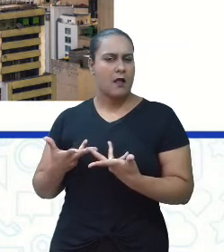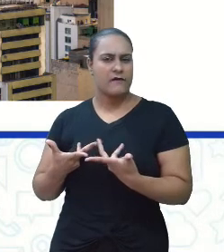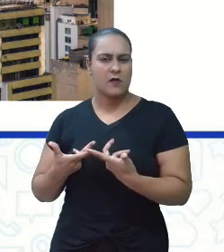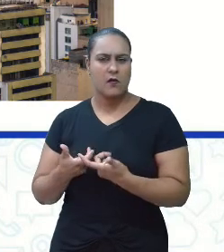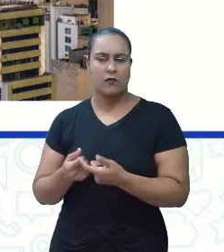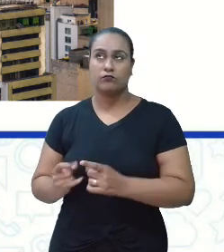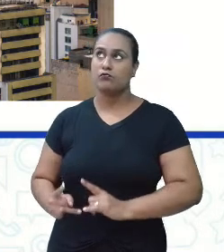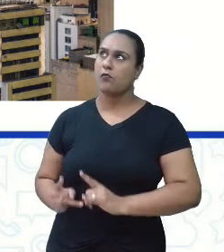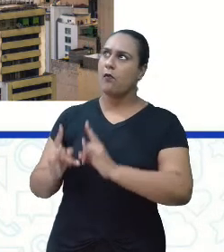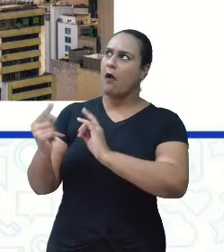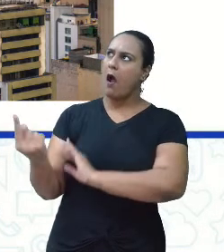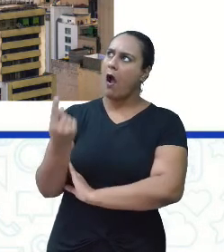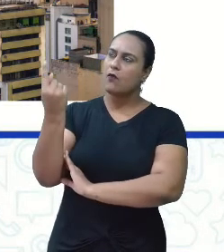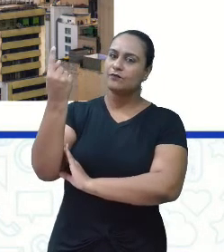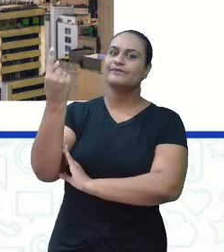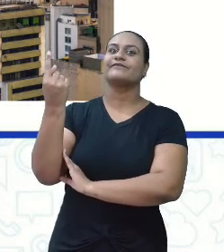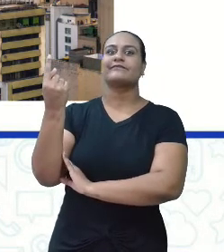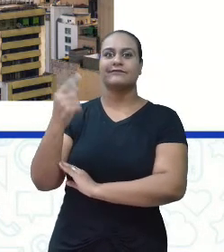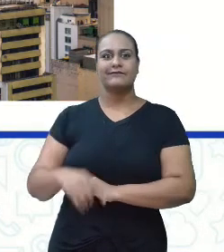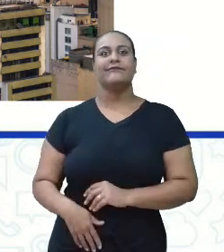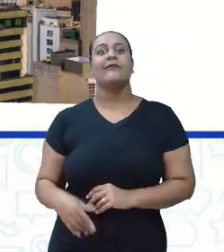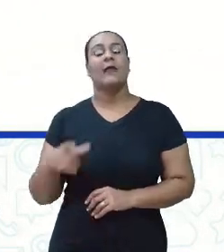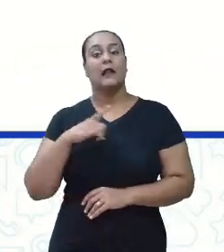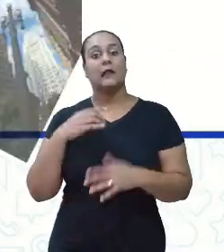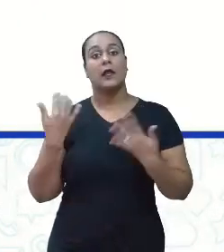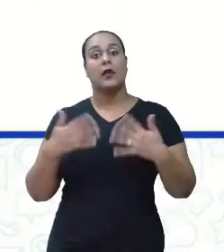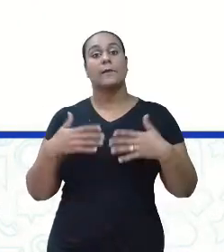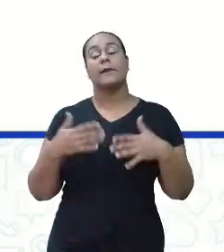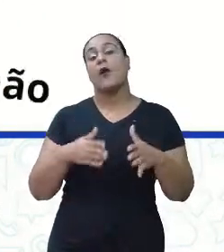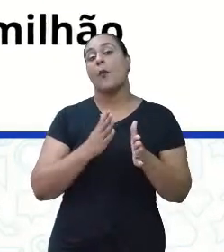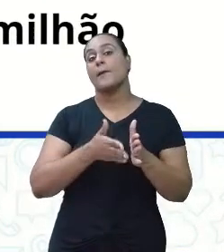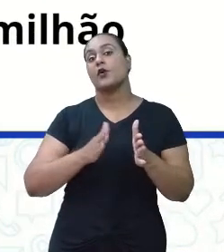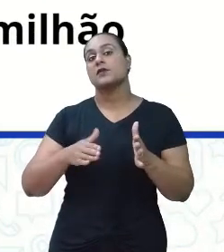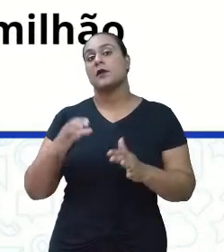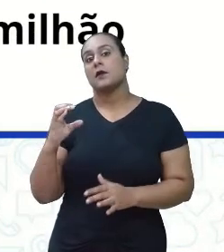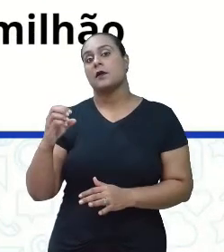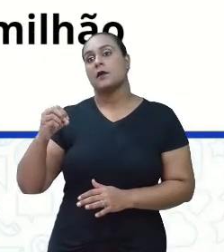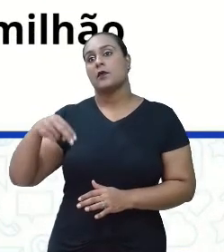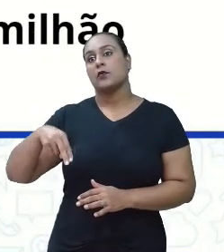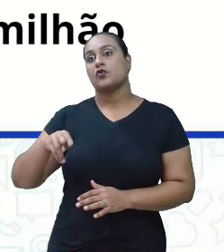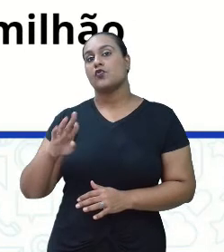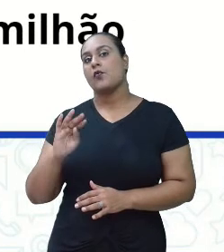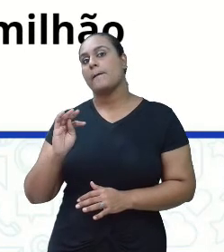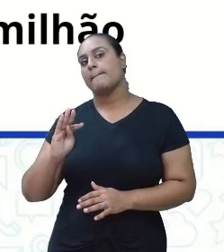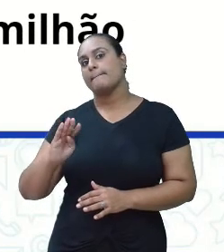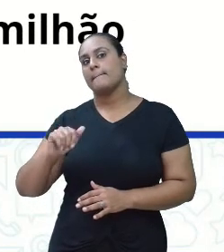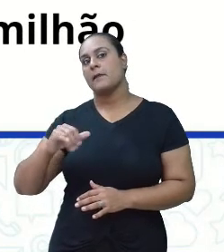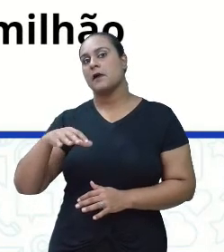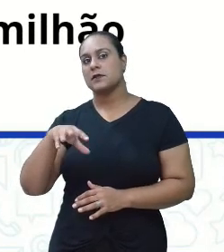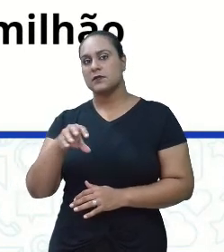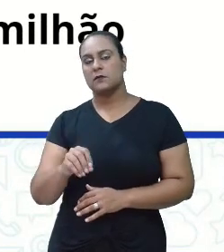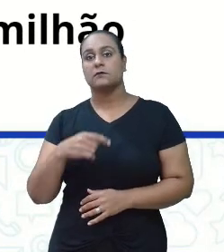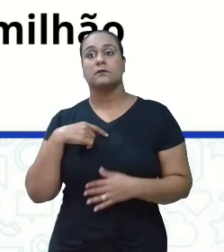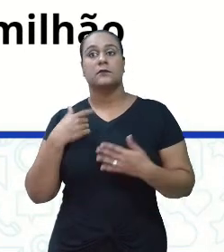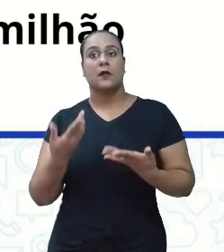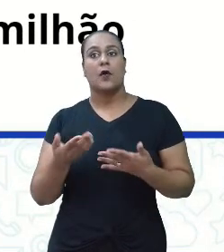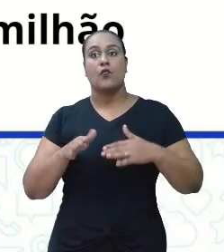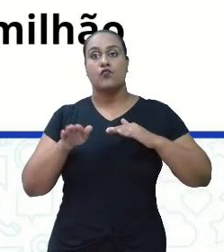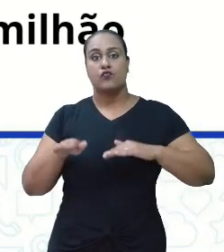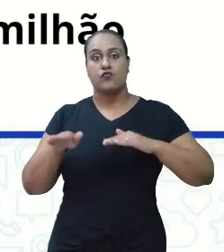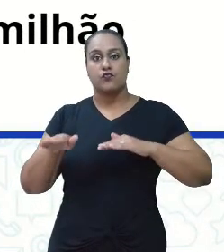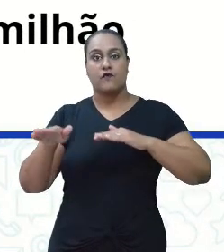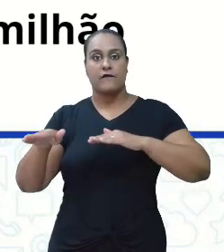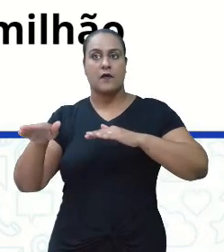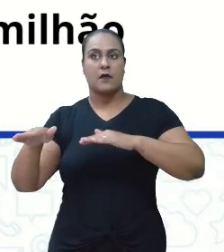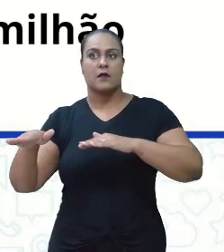né? E também tem esse intenso processo de conurbação. Acompanha comigo aqui na tela, o número de veículos supera os 6 milhões,